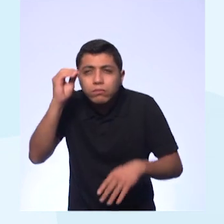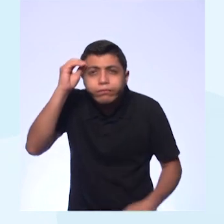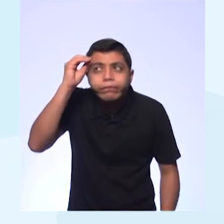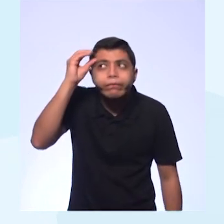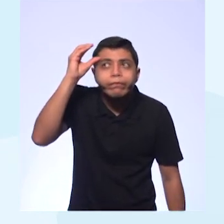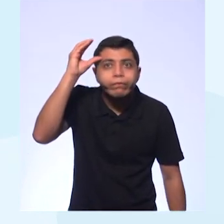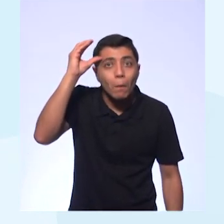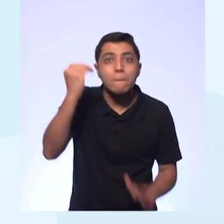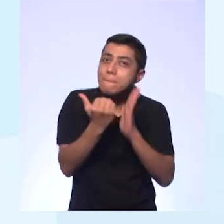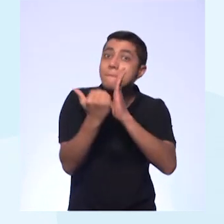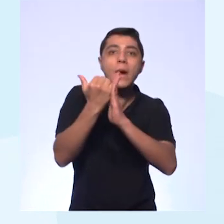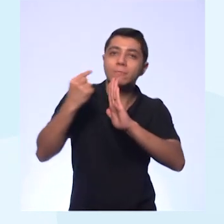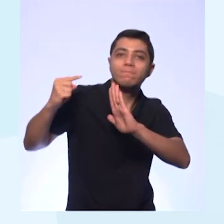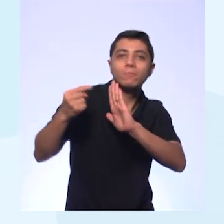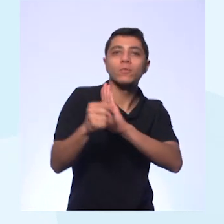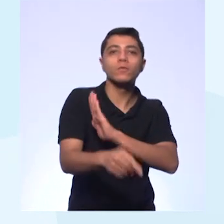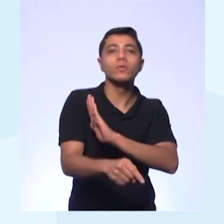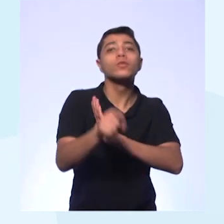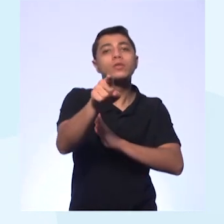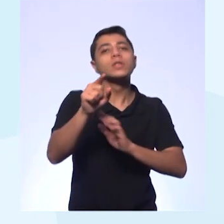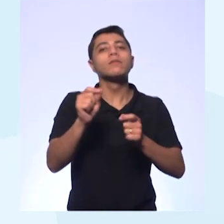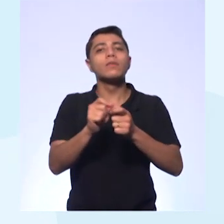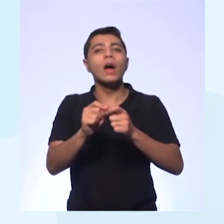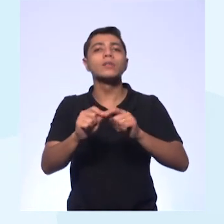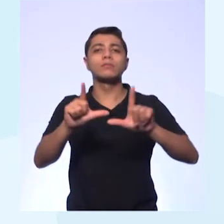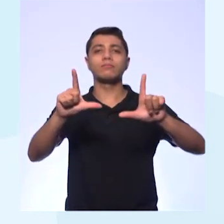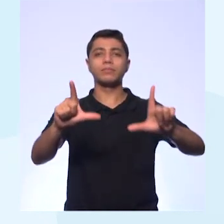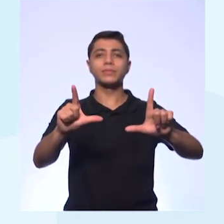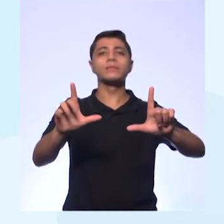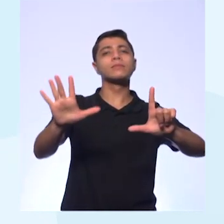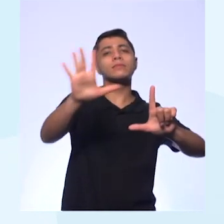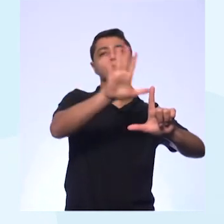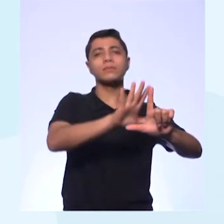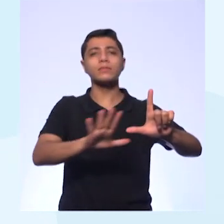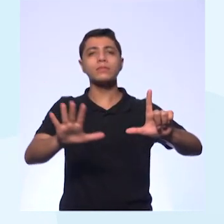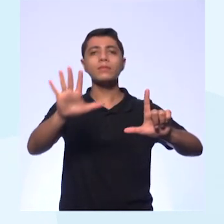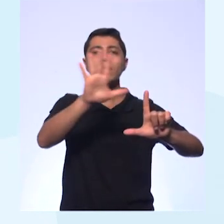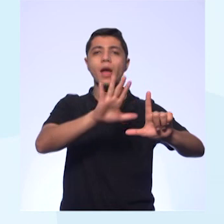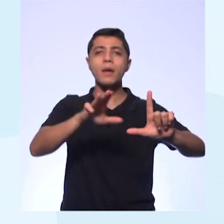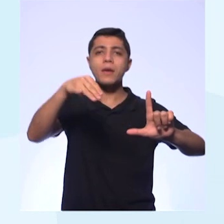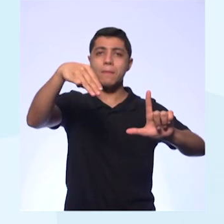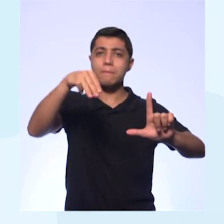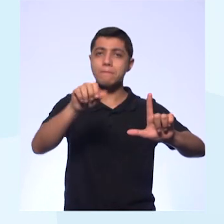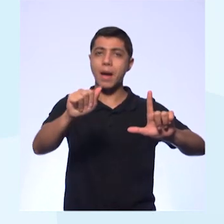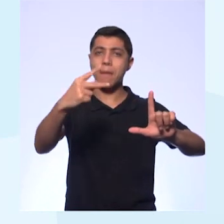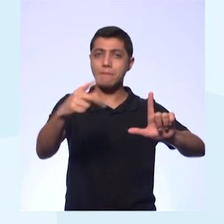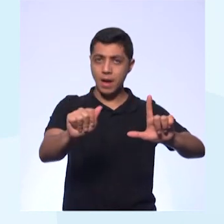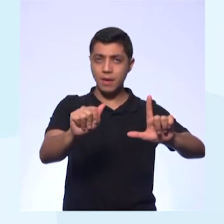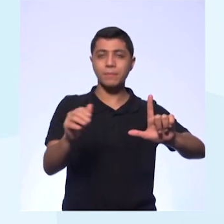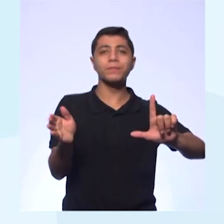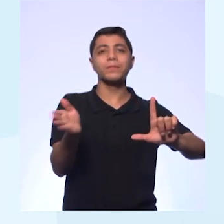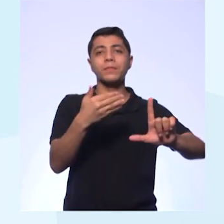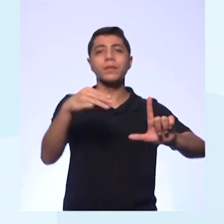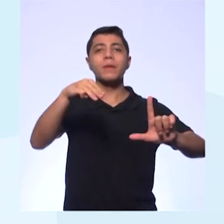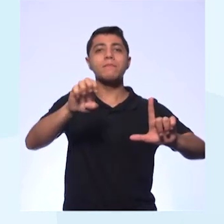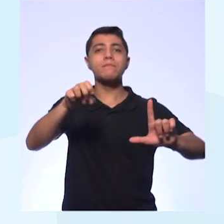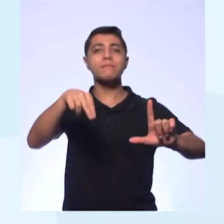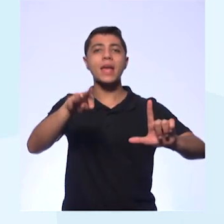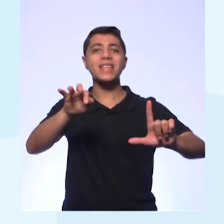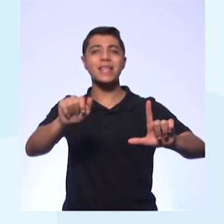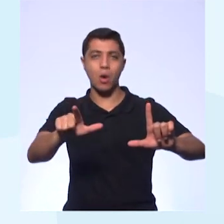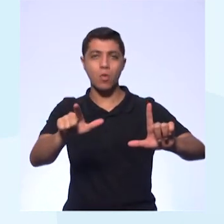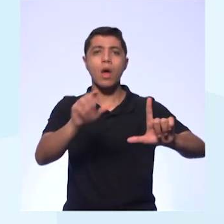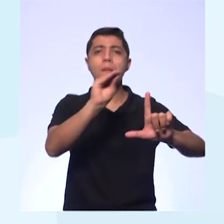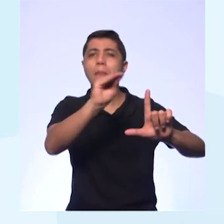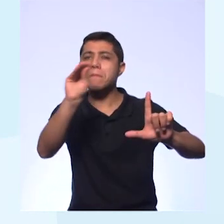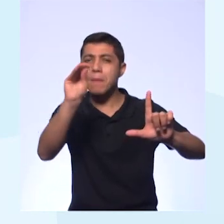fazer um mapa mental sobre a Revolução Francesa. Professora, eu não sei o que é um mapa mental. Tá aí o link, vocês podem